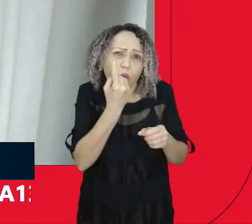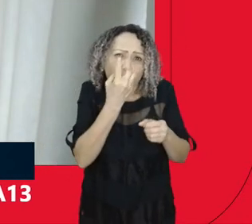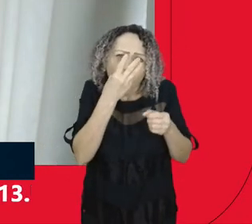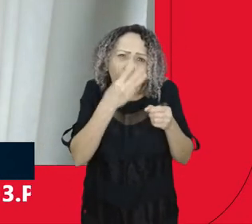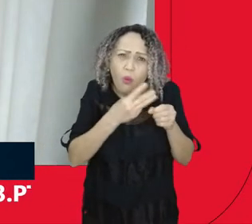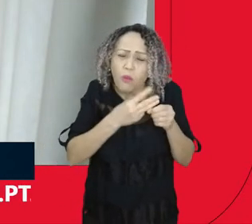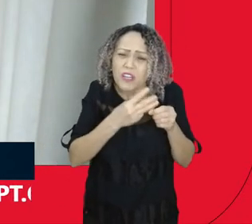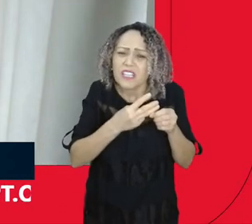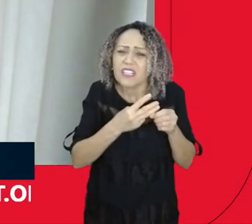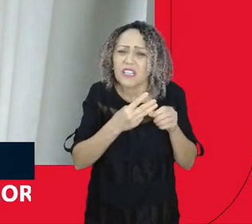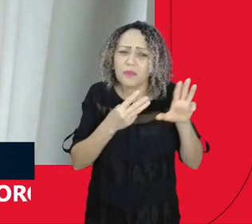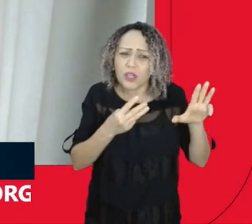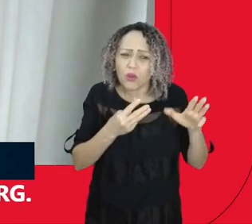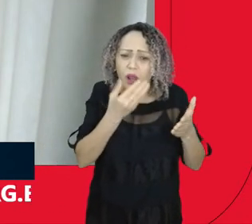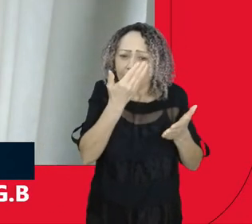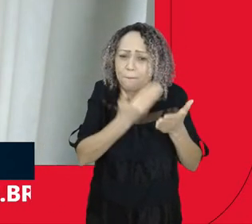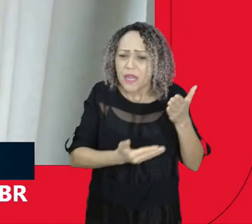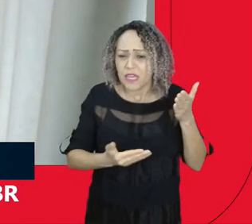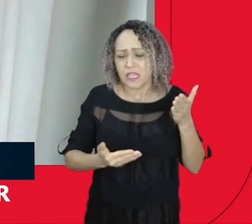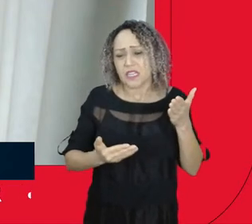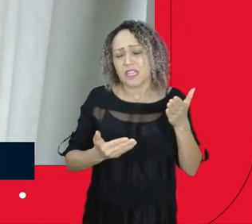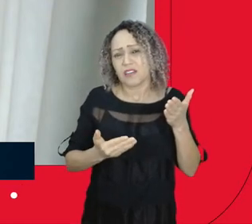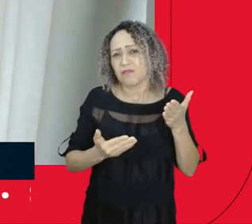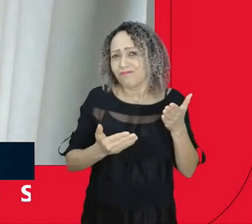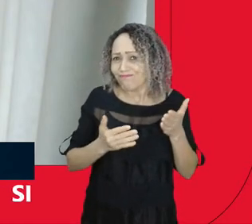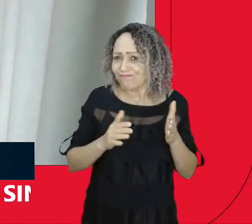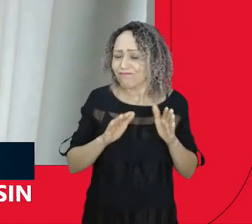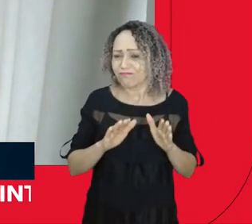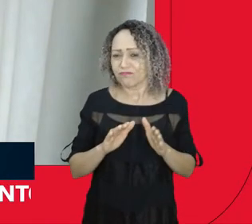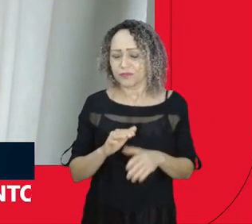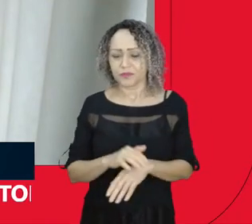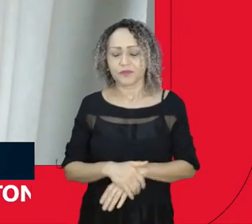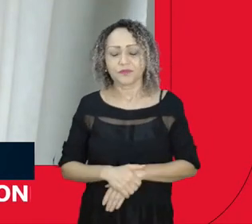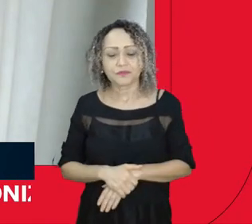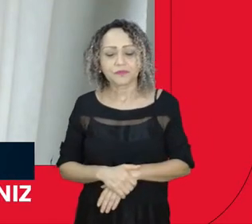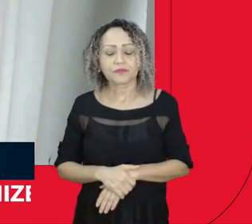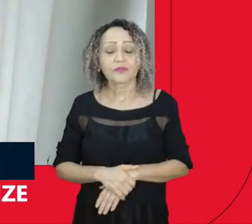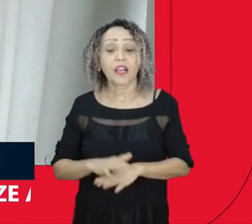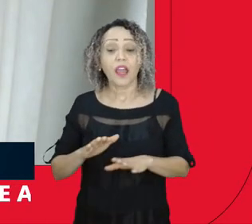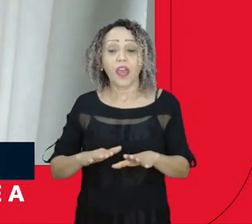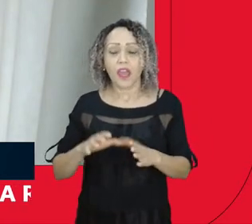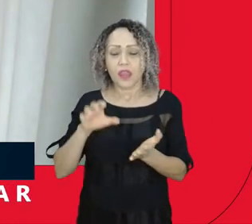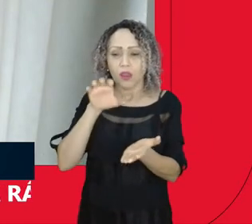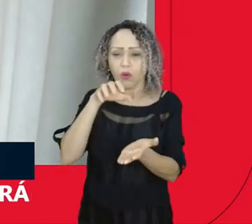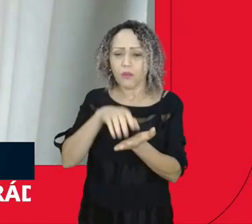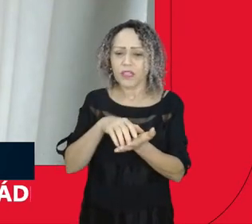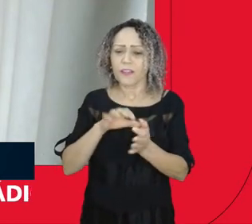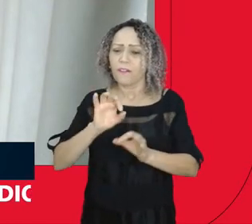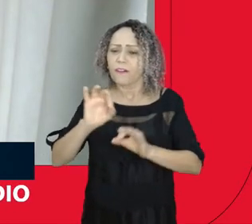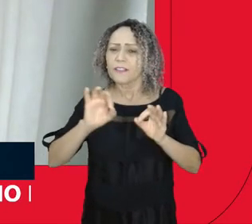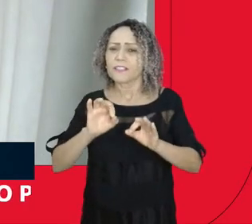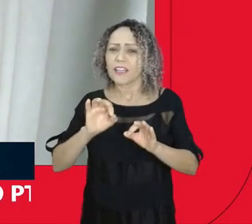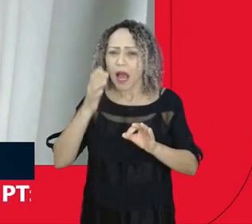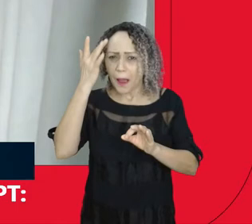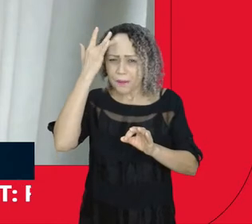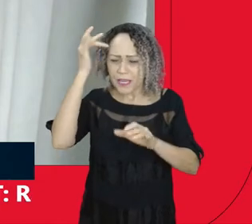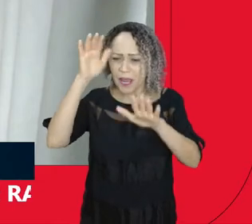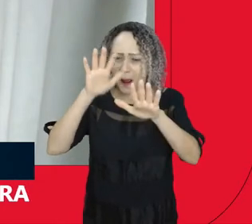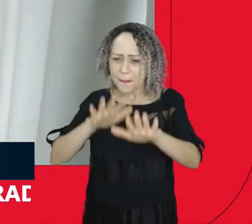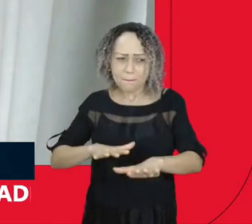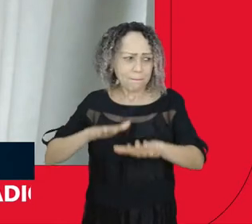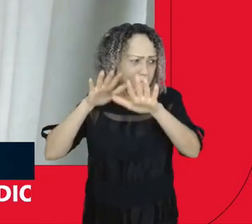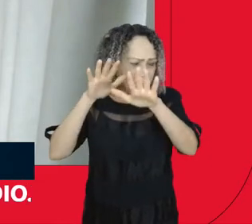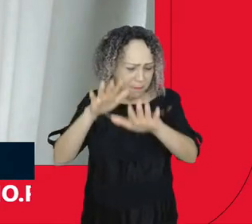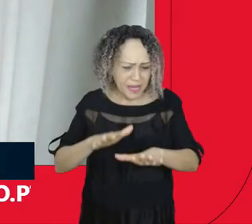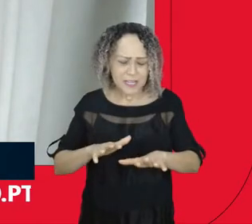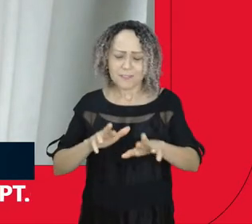também tem gordura para crescer. Esse comitê está organizando a caminhada da esperança amanhã. A expectativa é